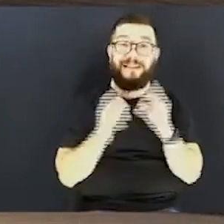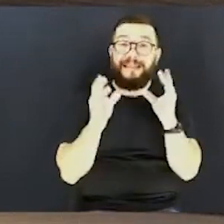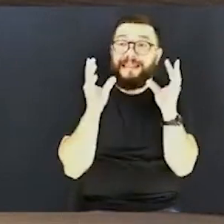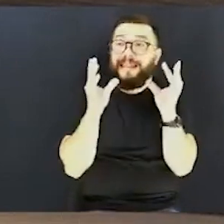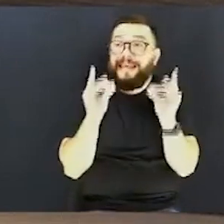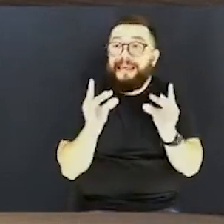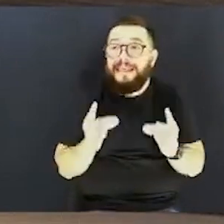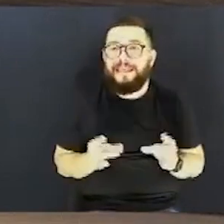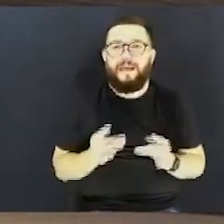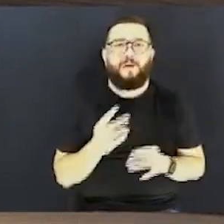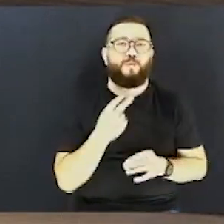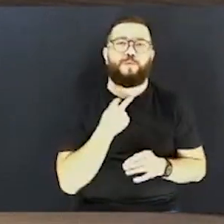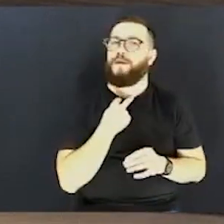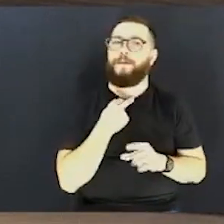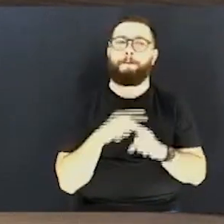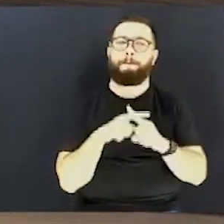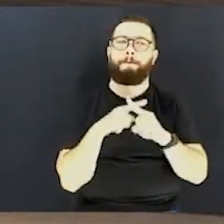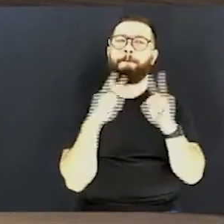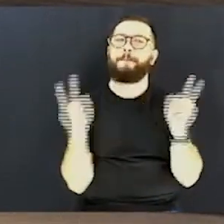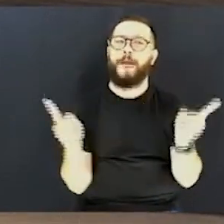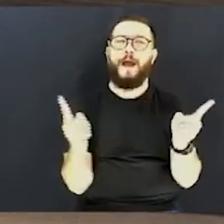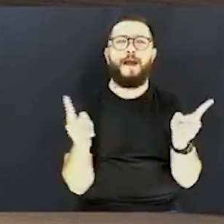que fazer o acompanhamento